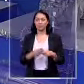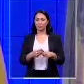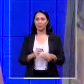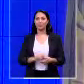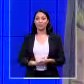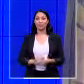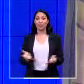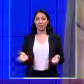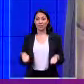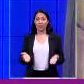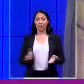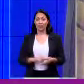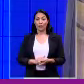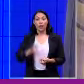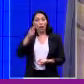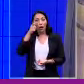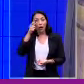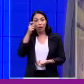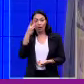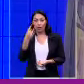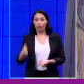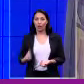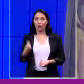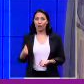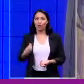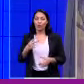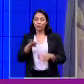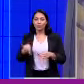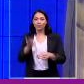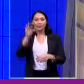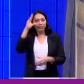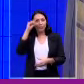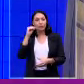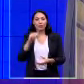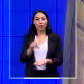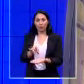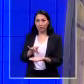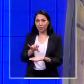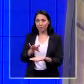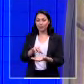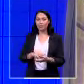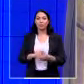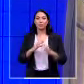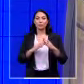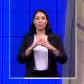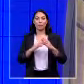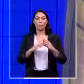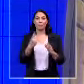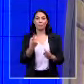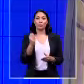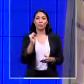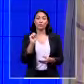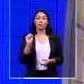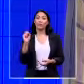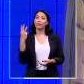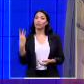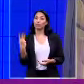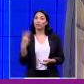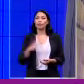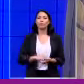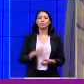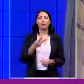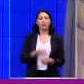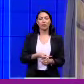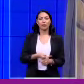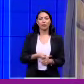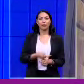Caixa. A partir de agora você acompanha ao vivo o nosso grande sorteio da noite, a Loto faz o concurso 1883 com